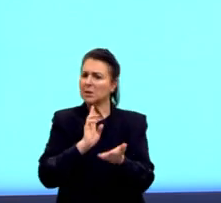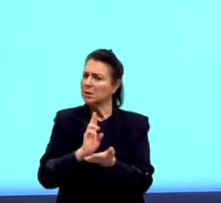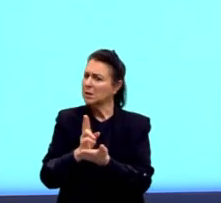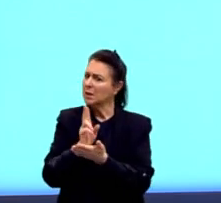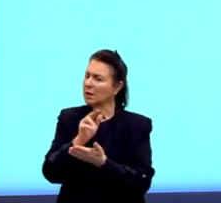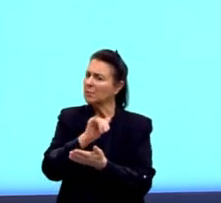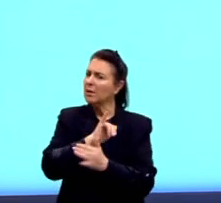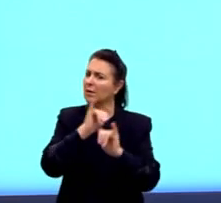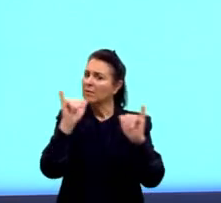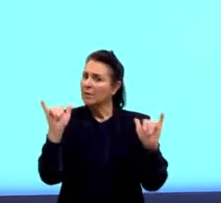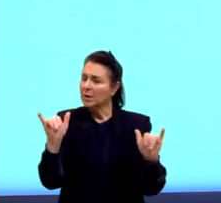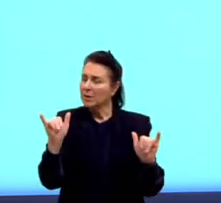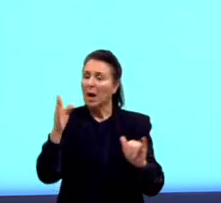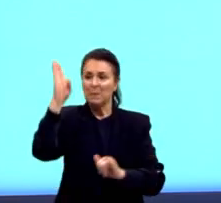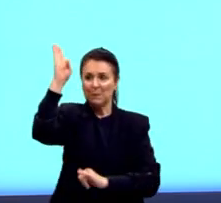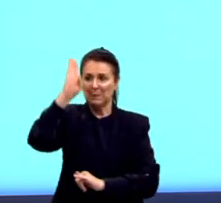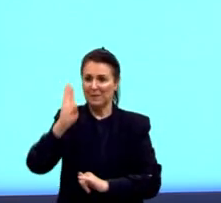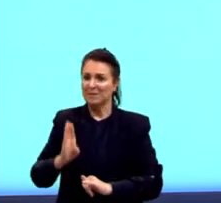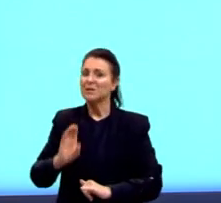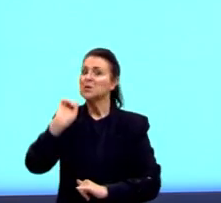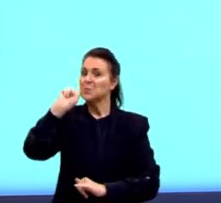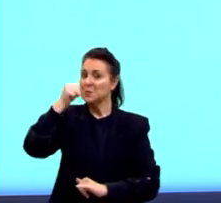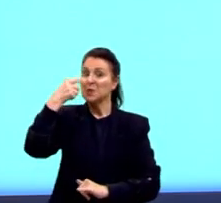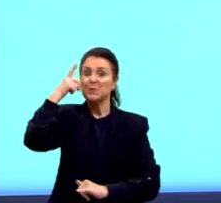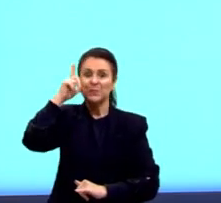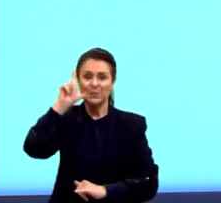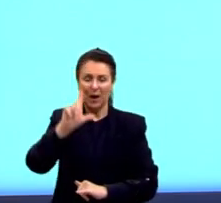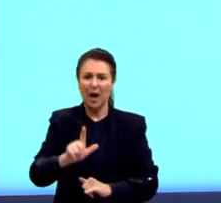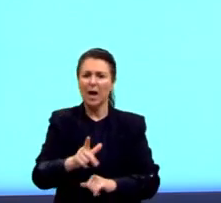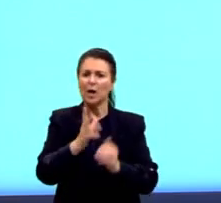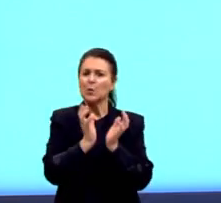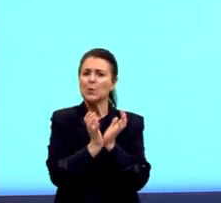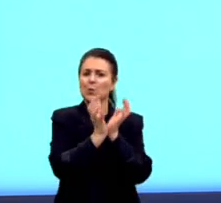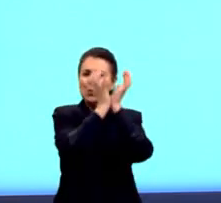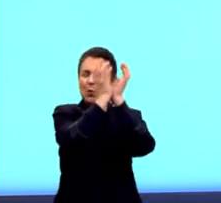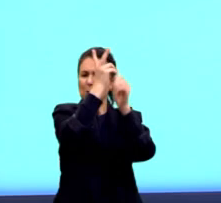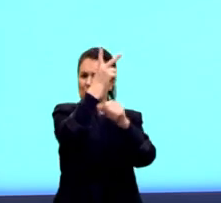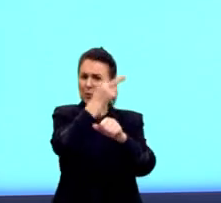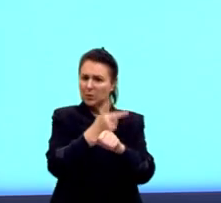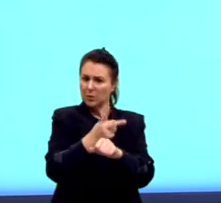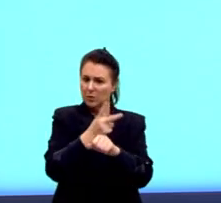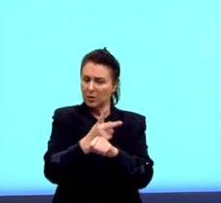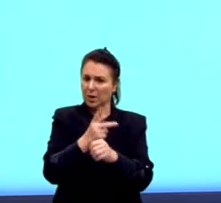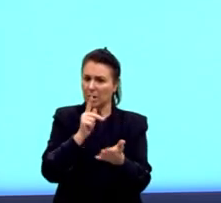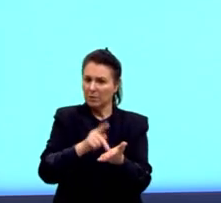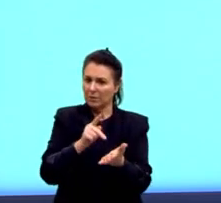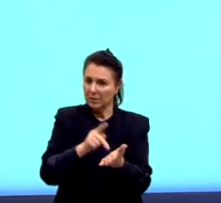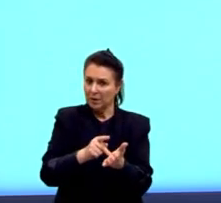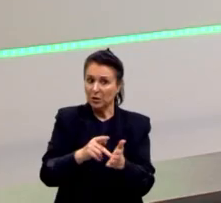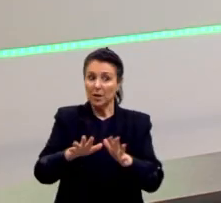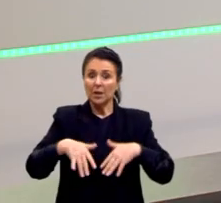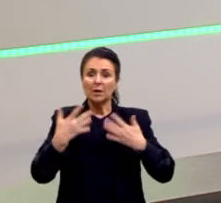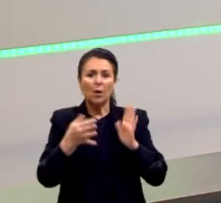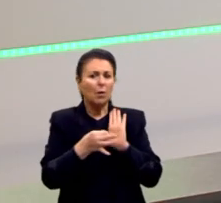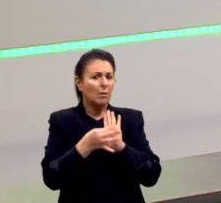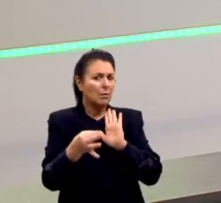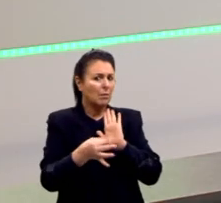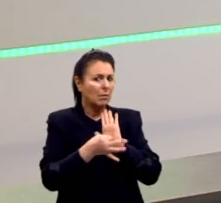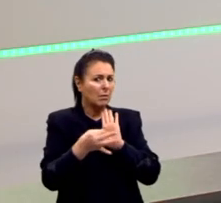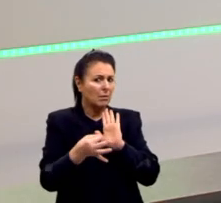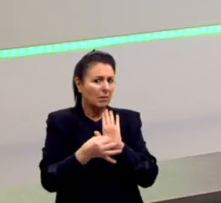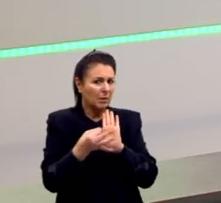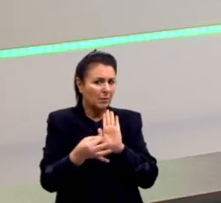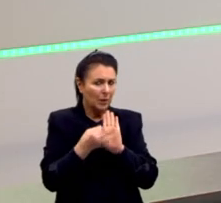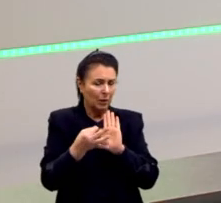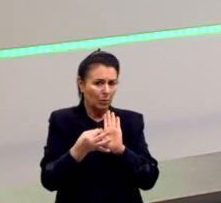que se torna uma verdade se argumentar sobre a seleção estar de Fato né